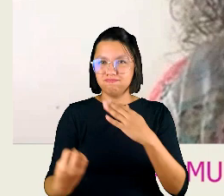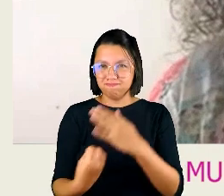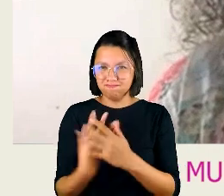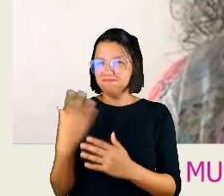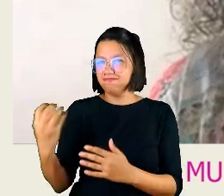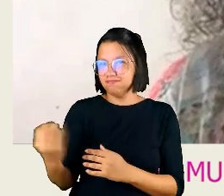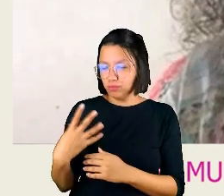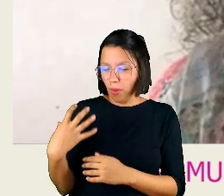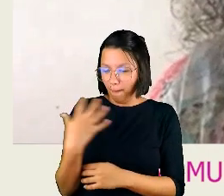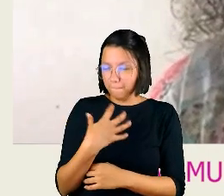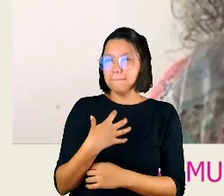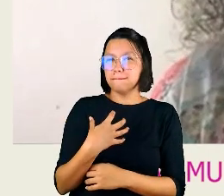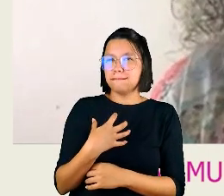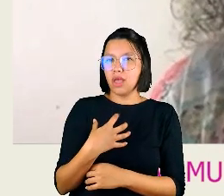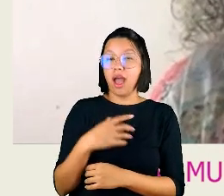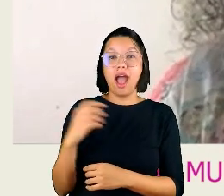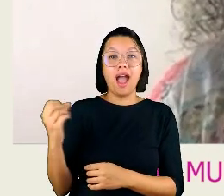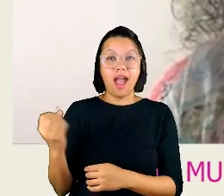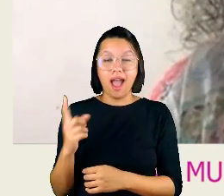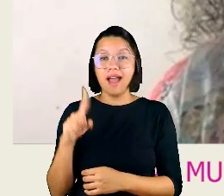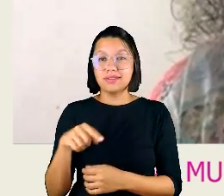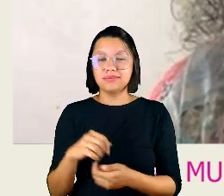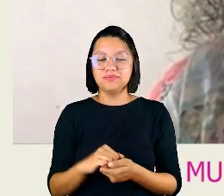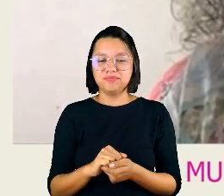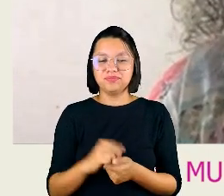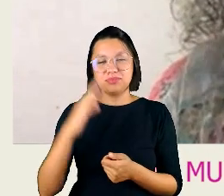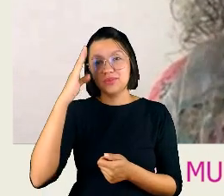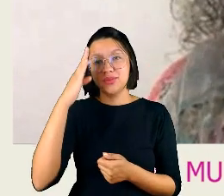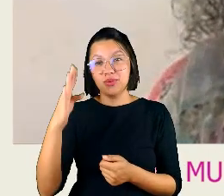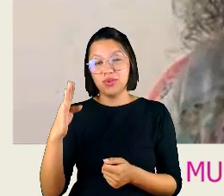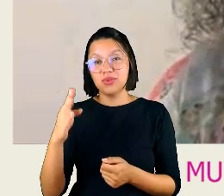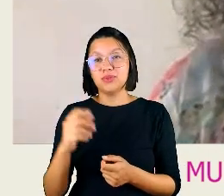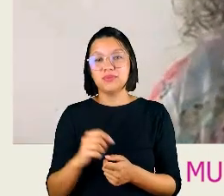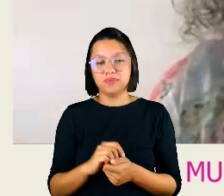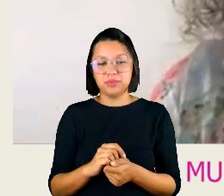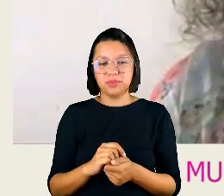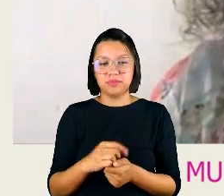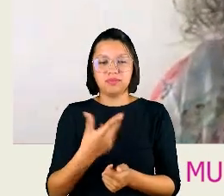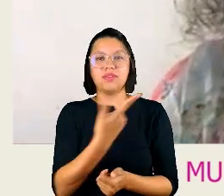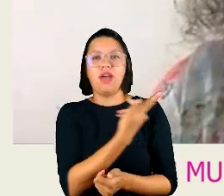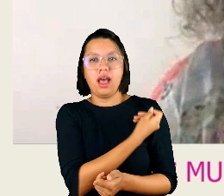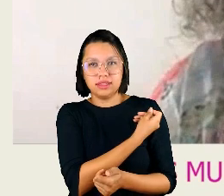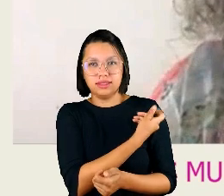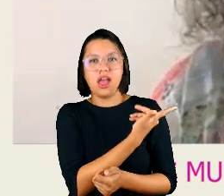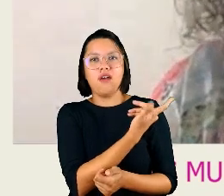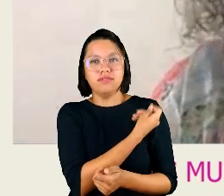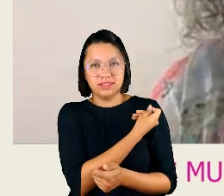que é. E, principalmente, vacina, vacina e vacina.